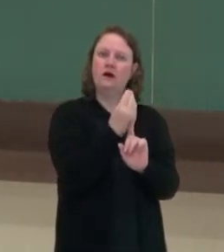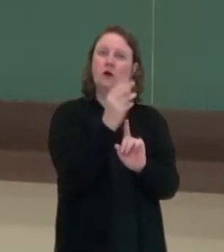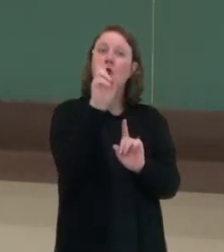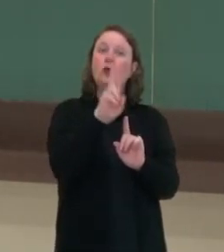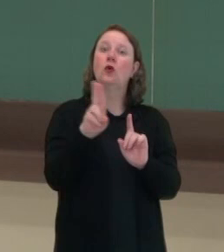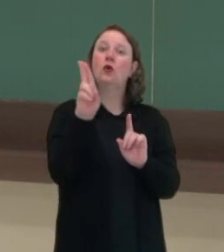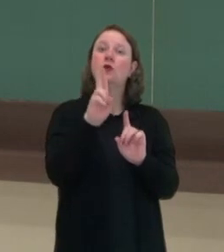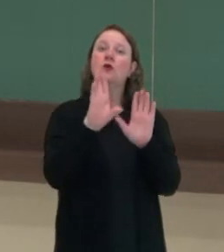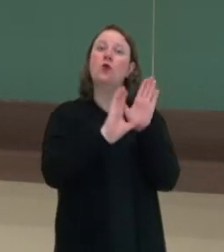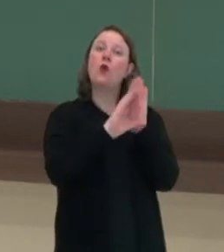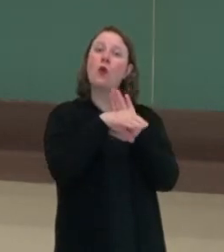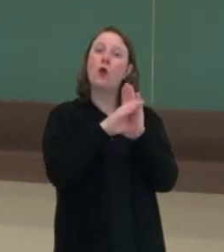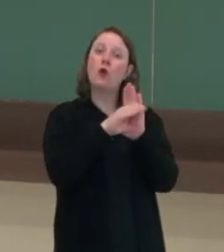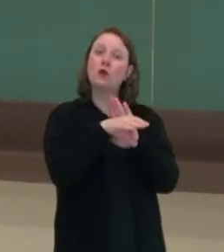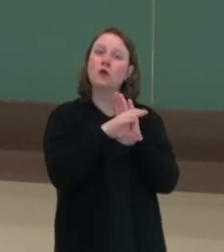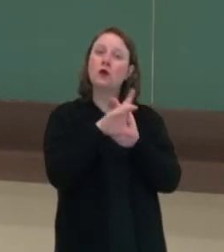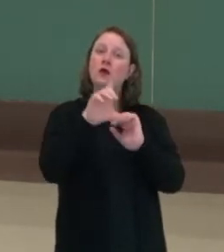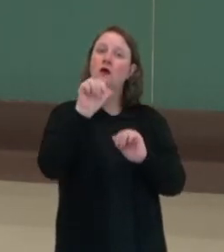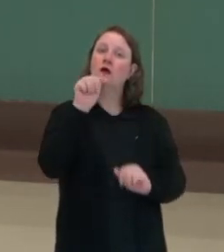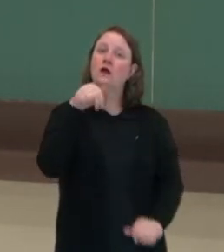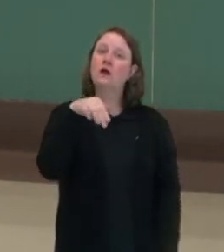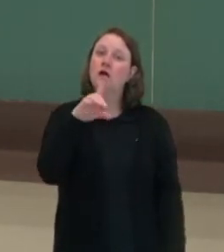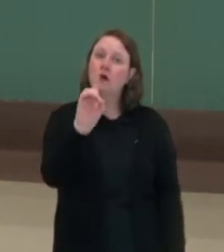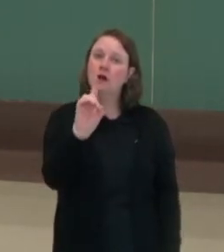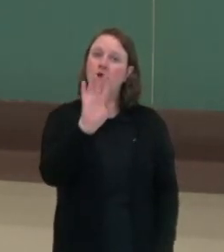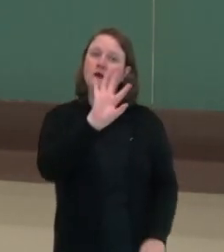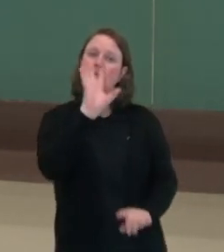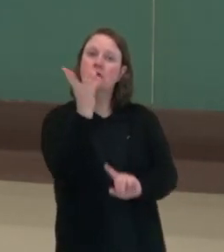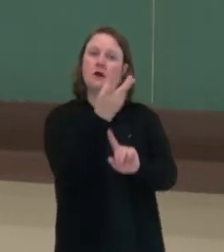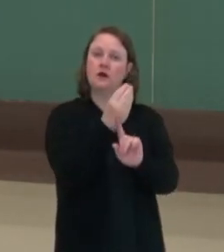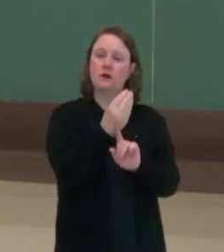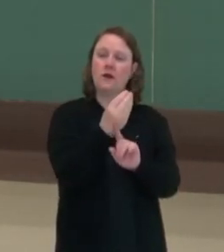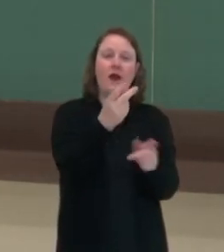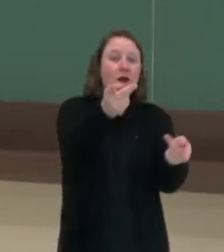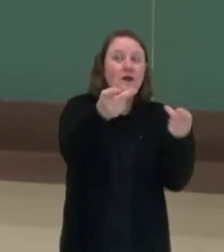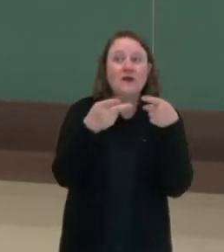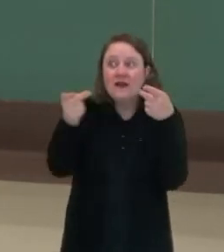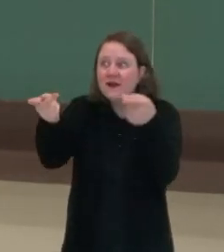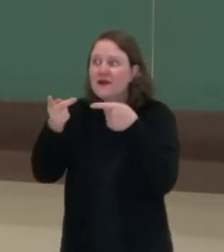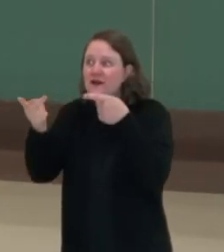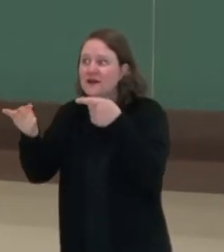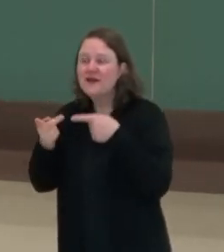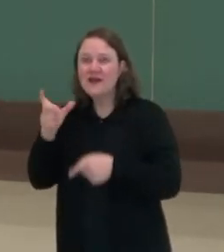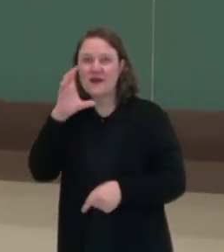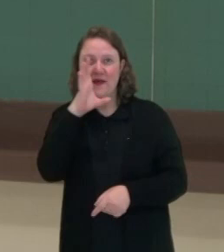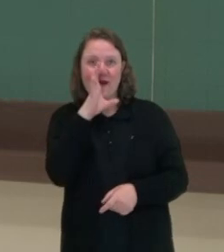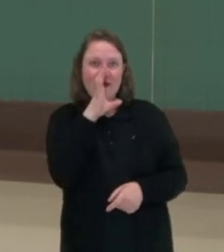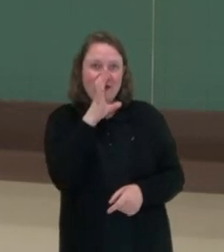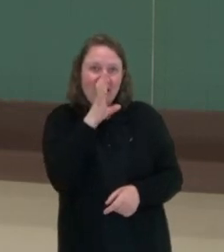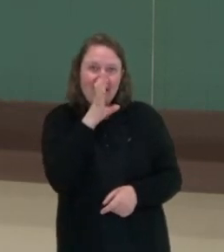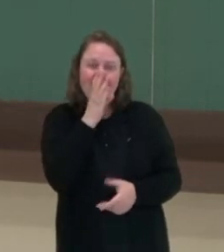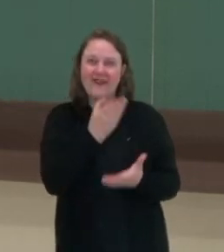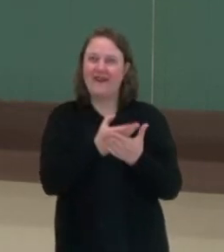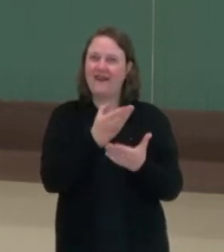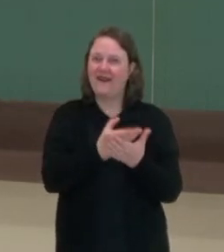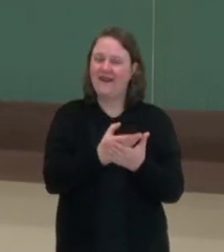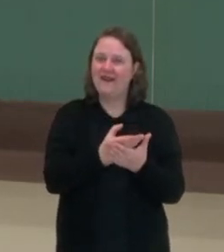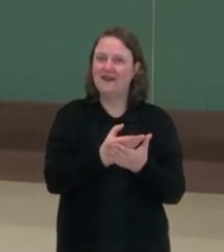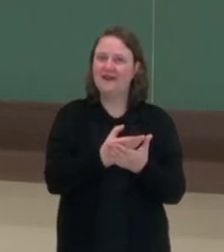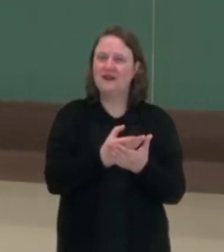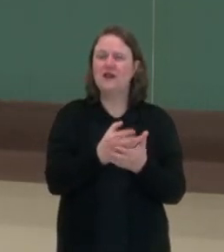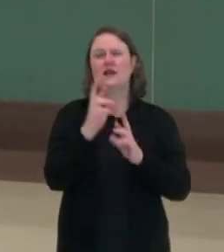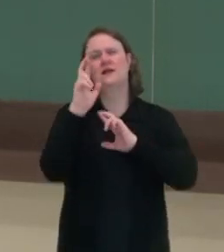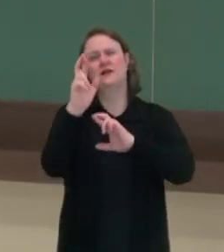land art e depois convidar as pessoas para visitar a tua obra? Espero que esta aula tenha feito com